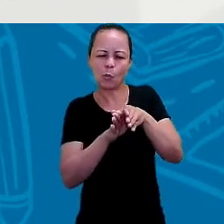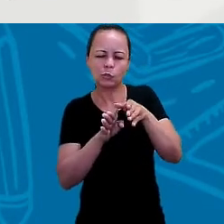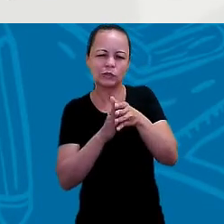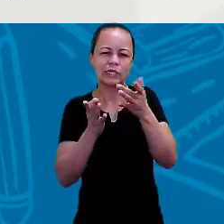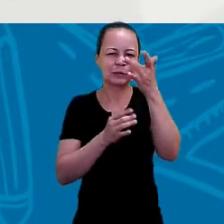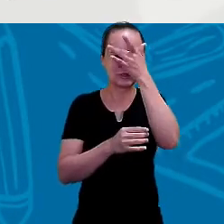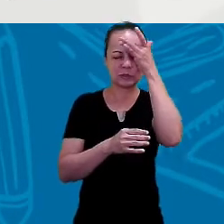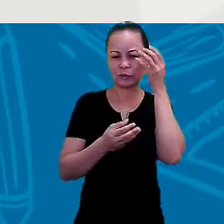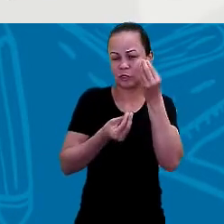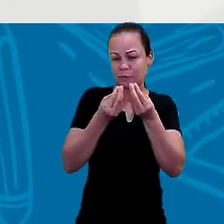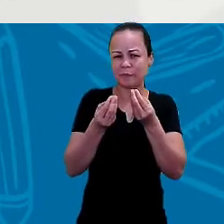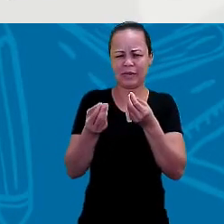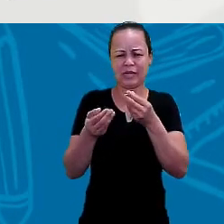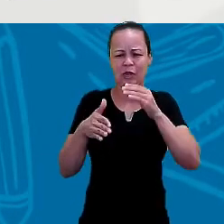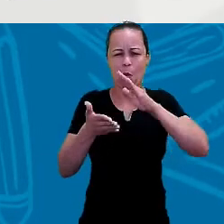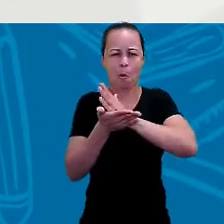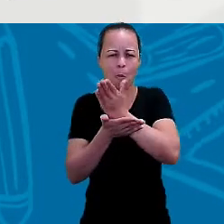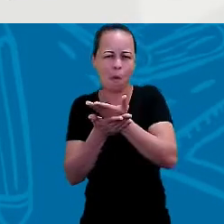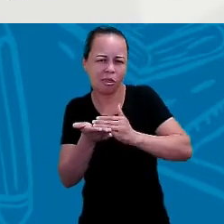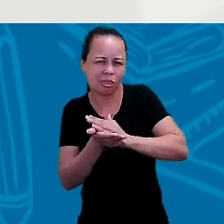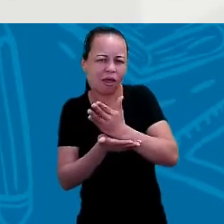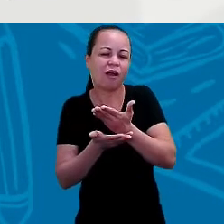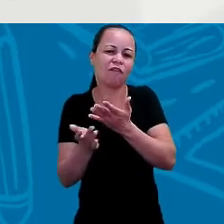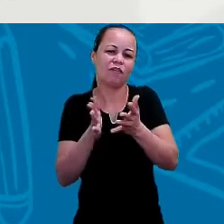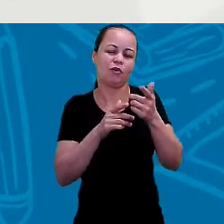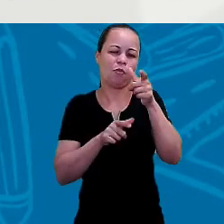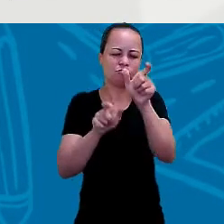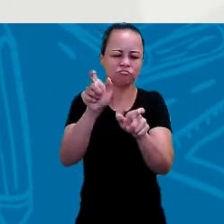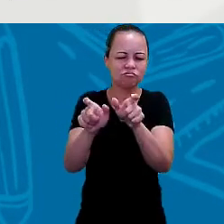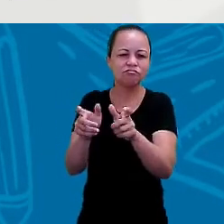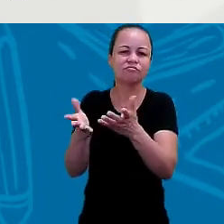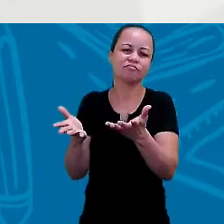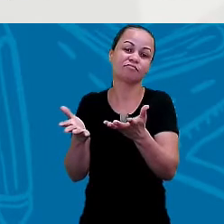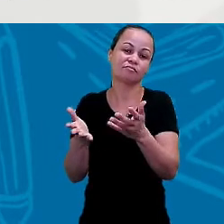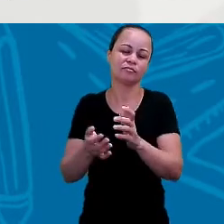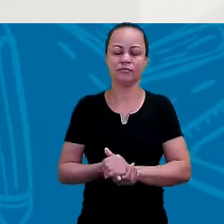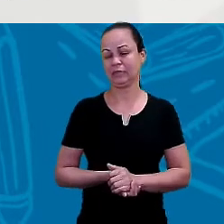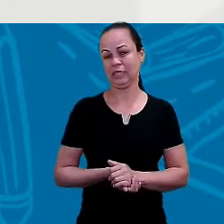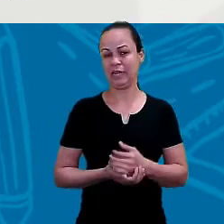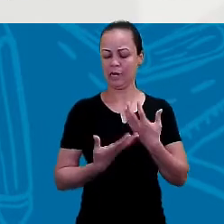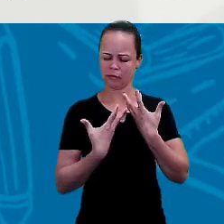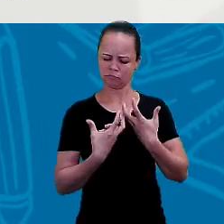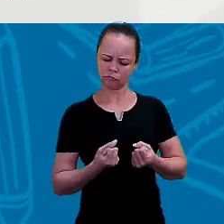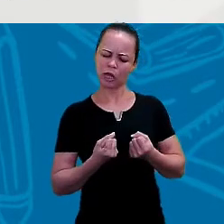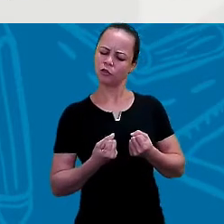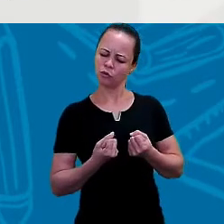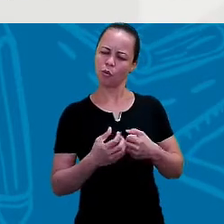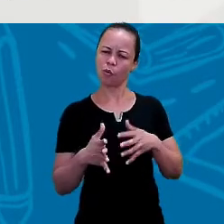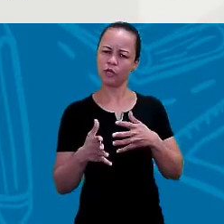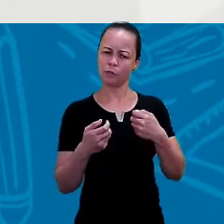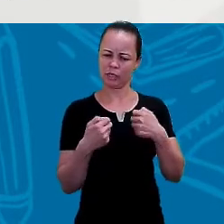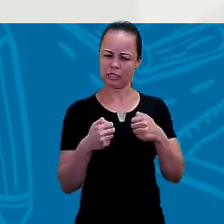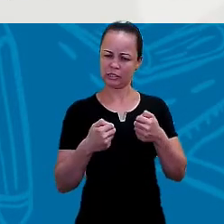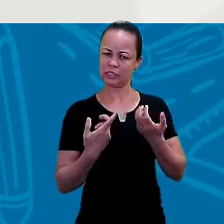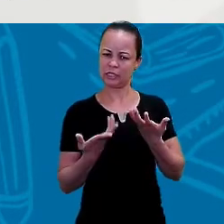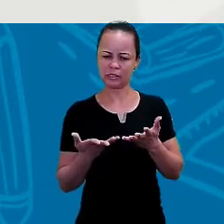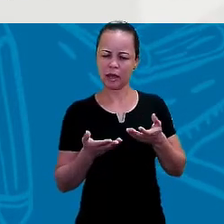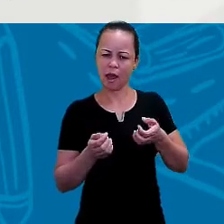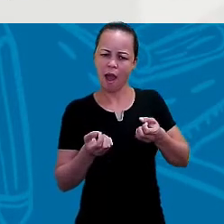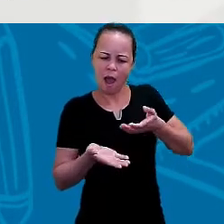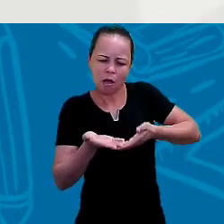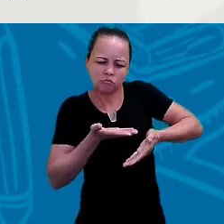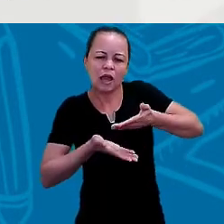ser, não é? E ele se aceitou e não precisa agradar ninguém. As pessoas têm que gostar do jeito que ele